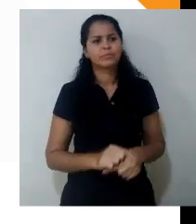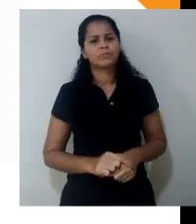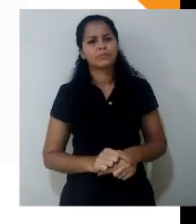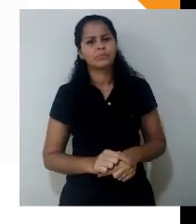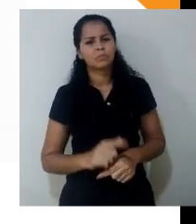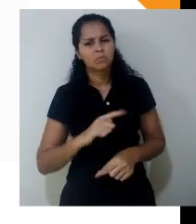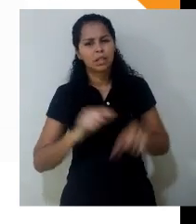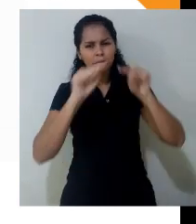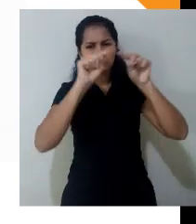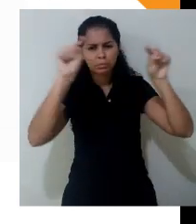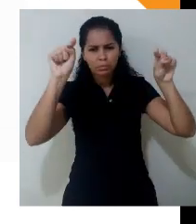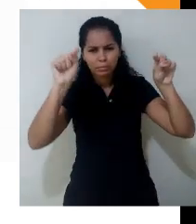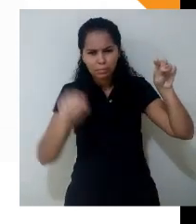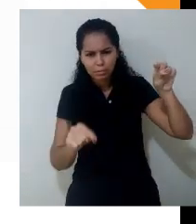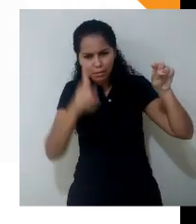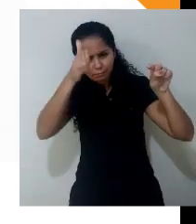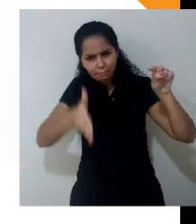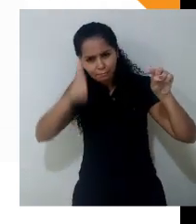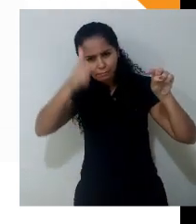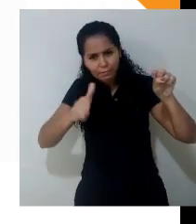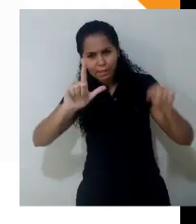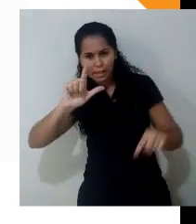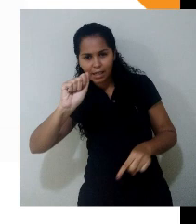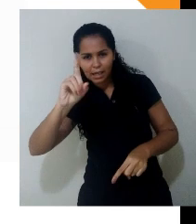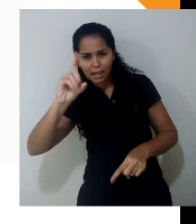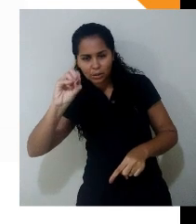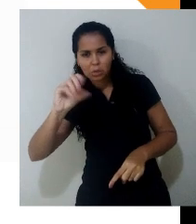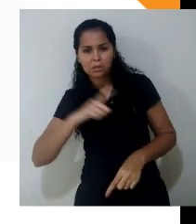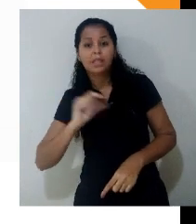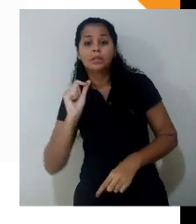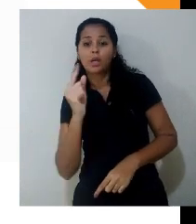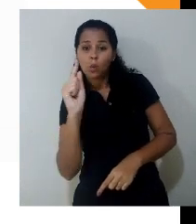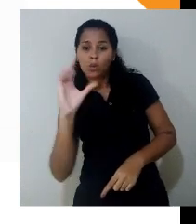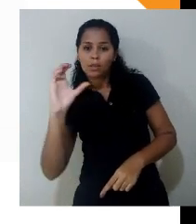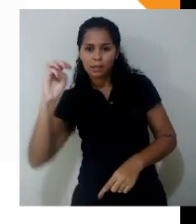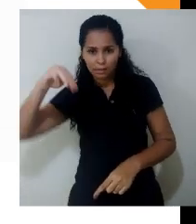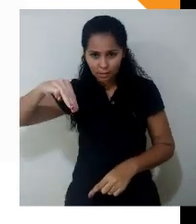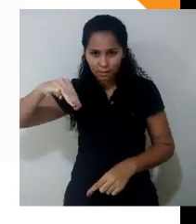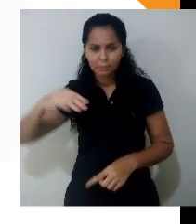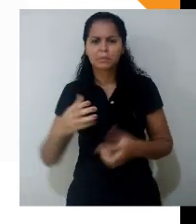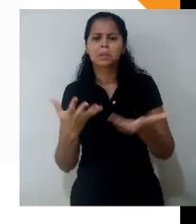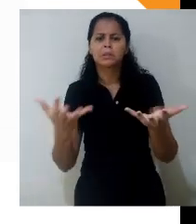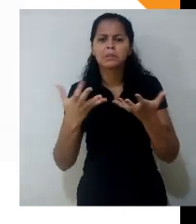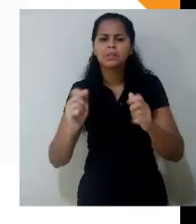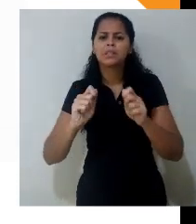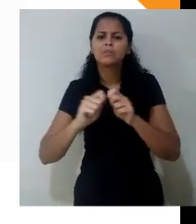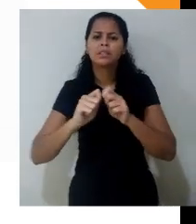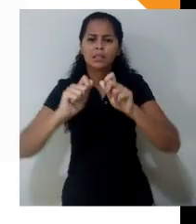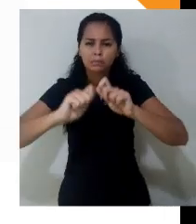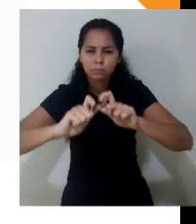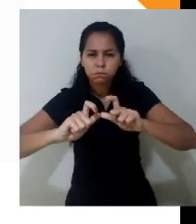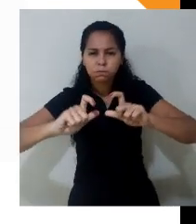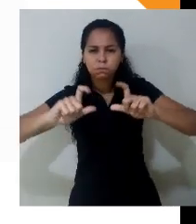1 centímetro de lado. Tá aí as dimensões. Todos os lados têm 1 centímetro. Eu gostaria de fazer uma